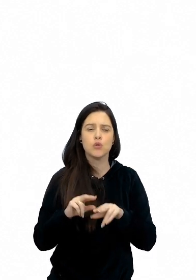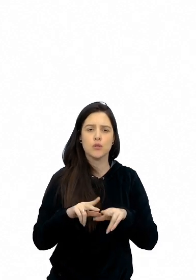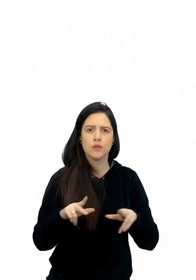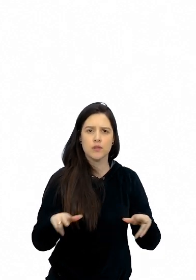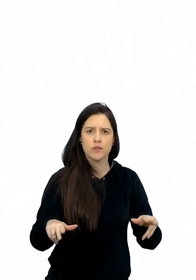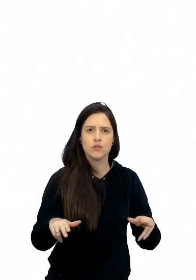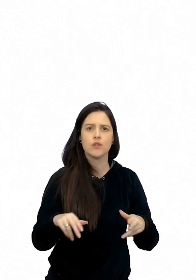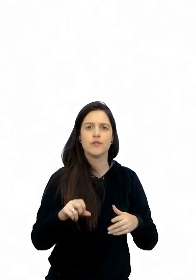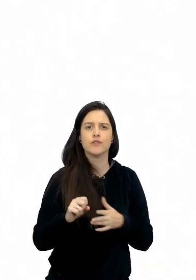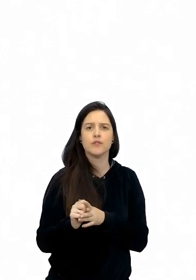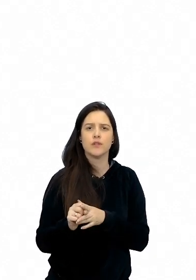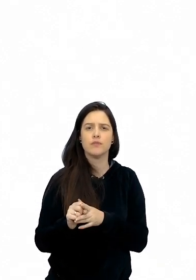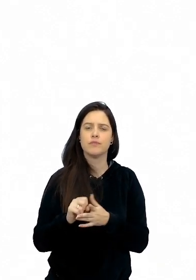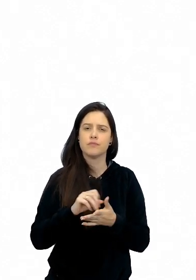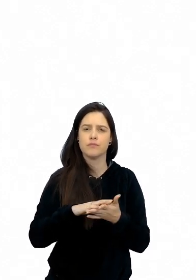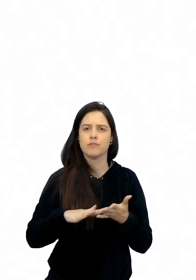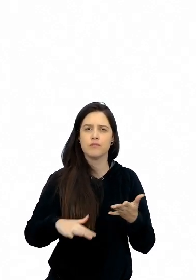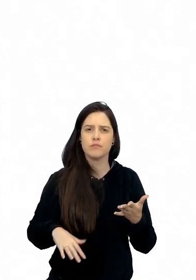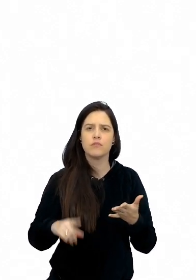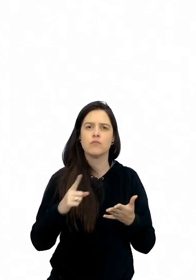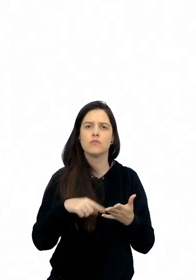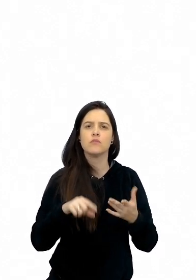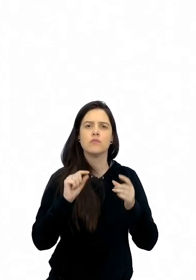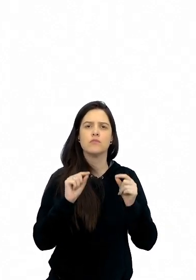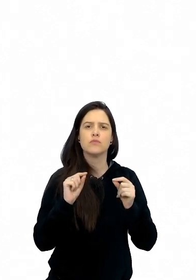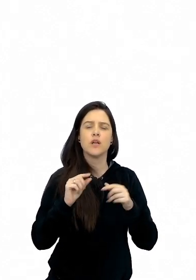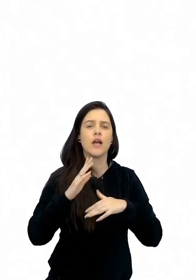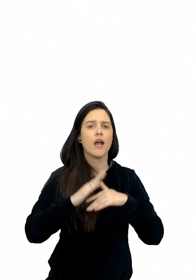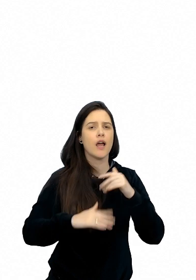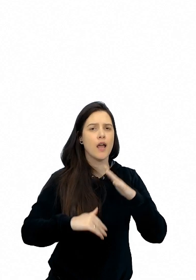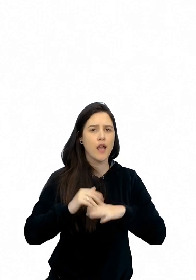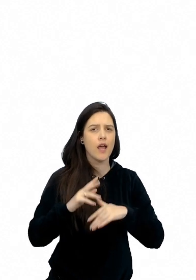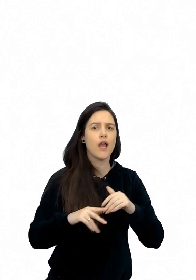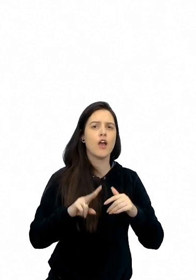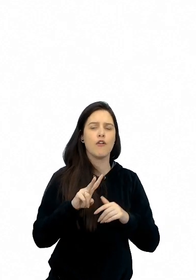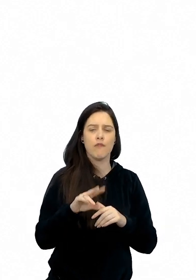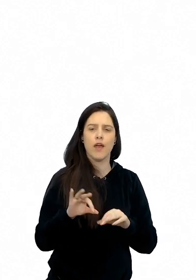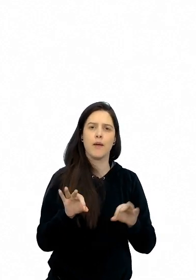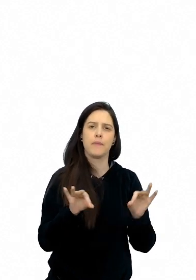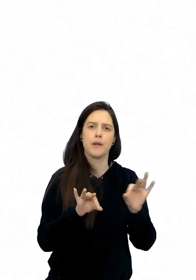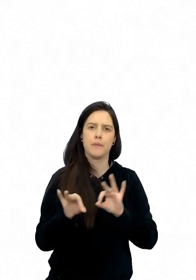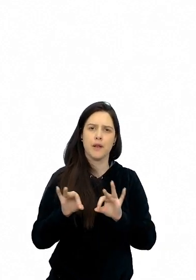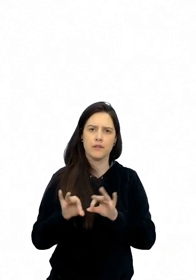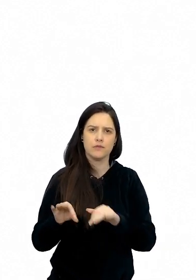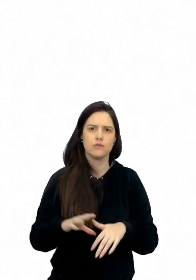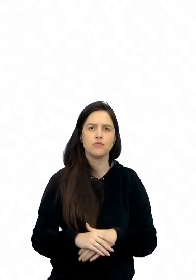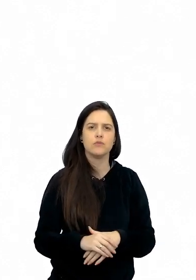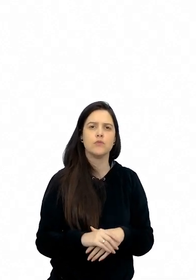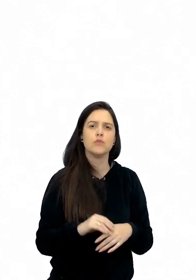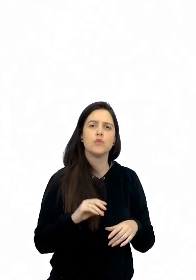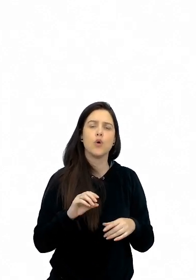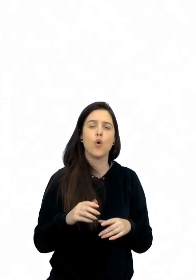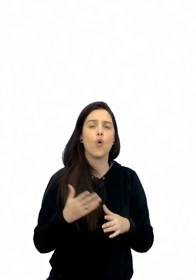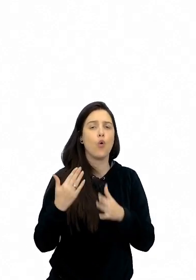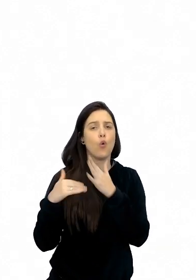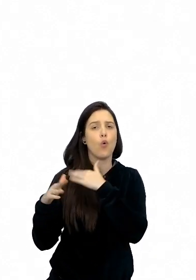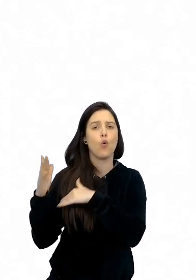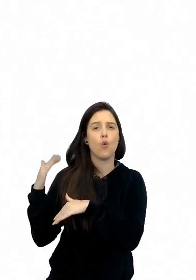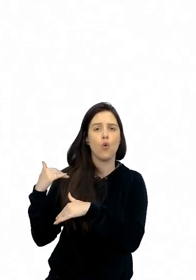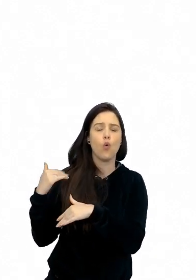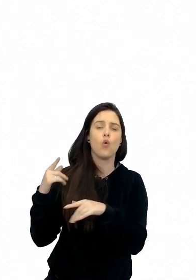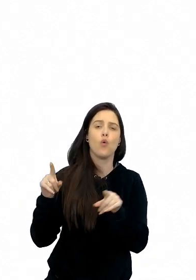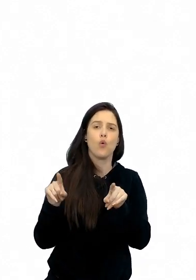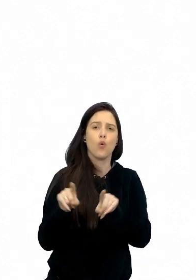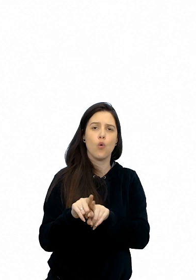de habilidades, mas pensando que essas habilidades vai preparando para as etapas posteriores, mas